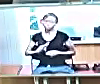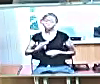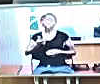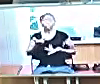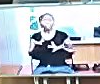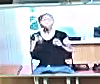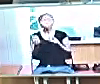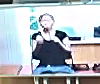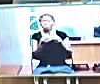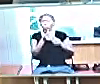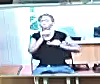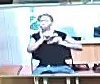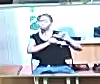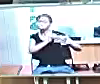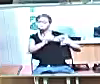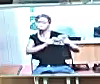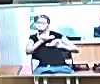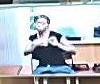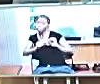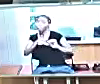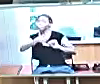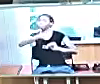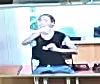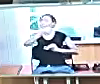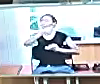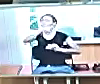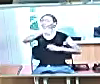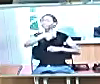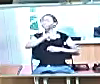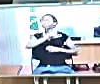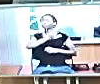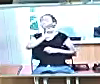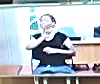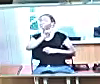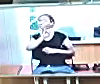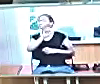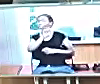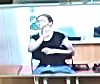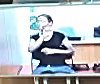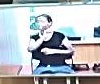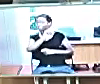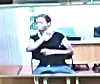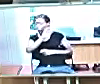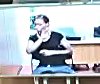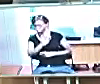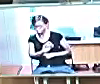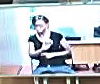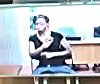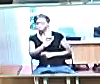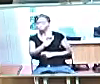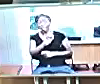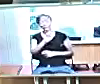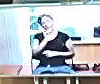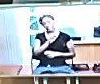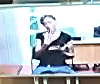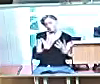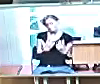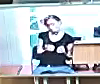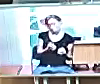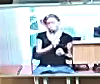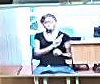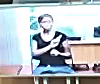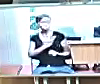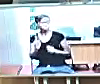dessas mudanças têm que passar pelo legislativo e aí cabe ao legislativo chancelá ou não essas